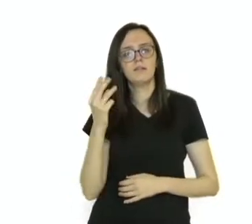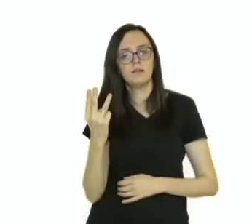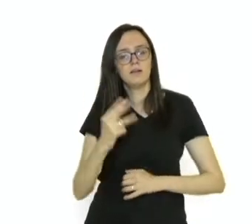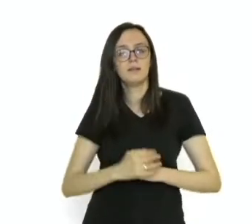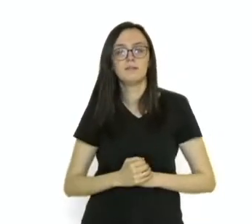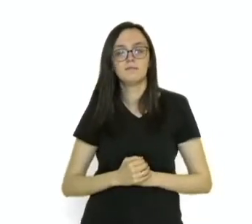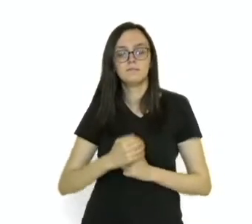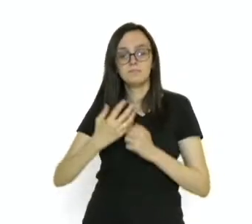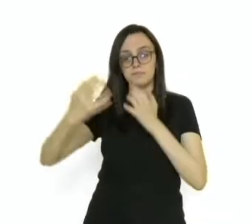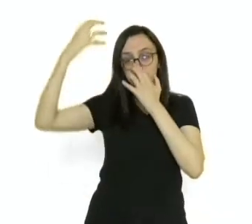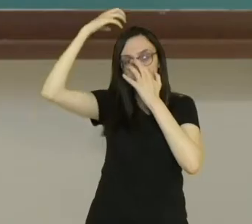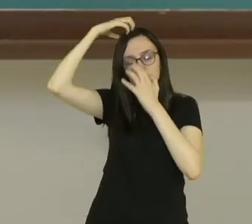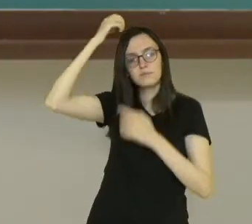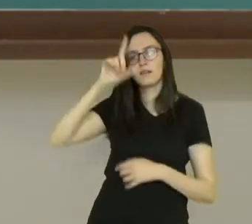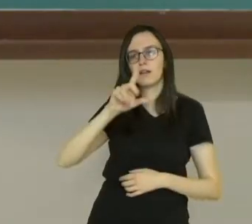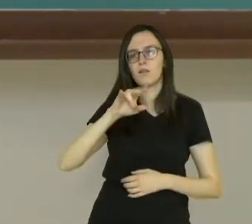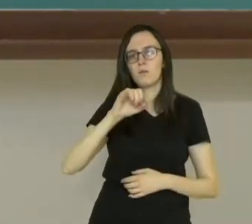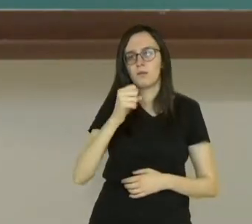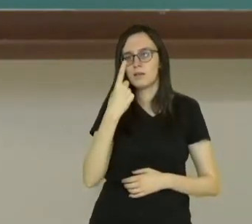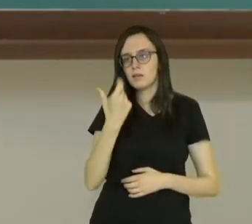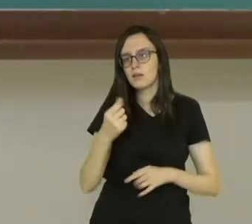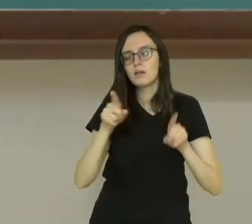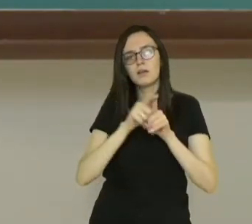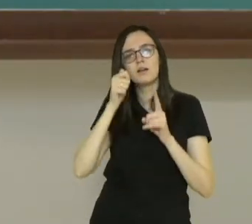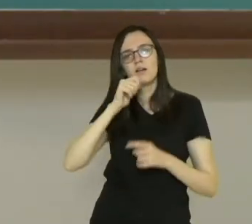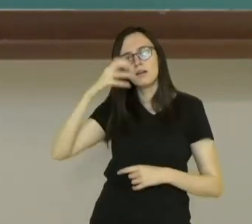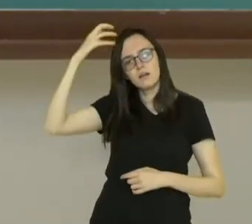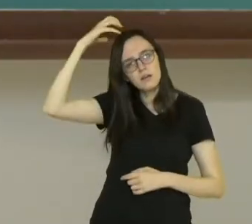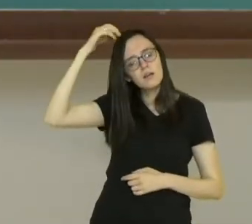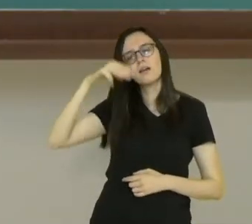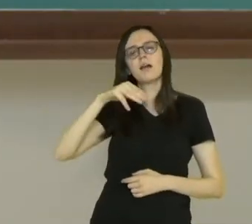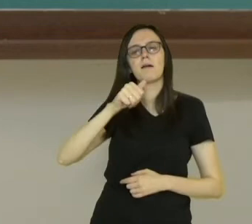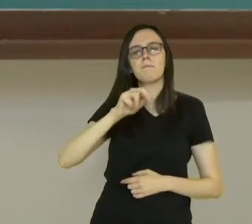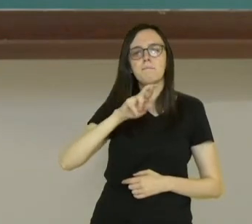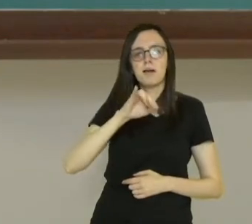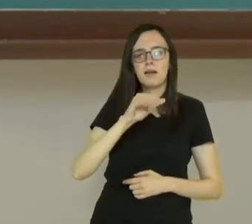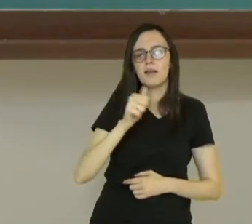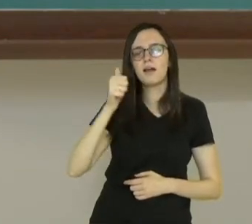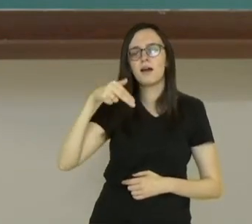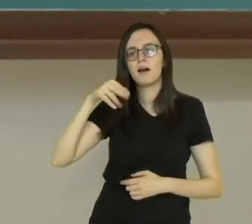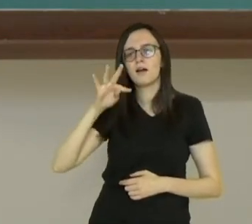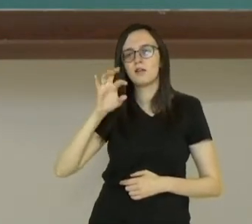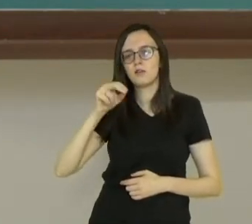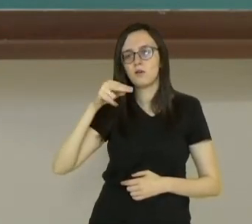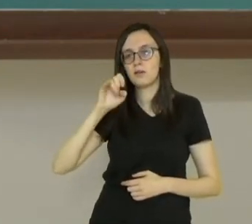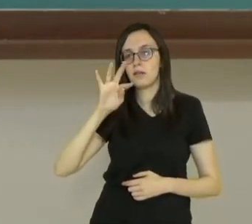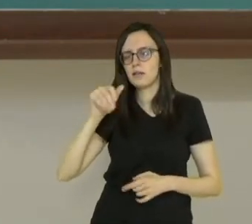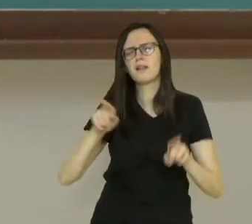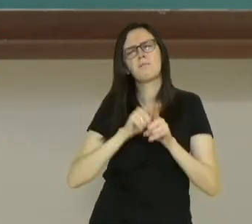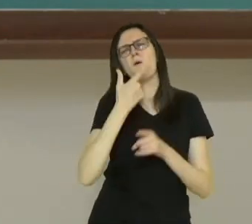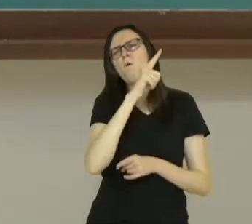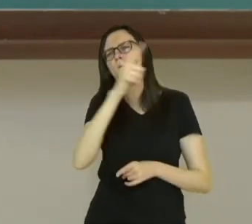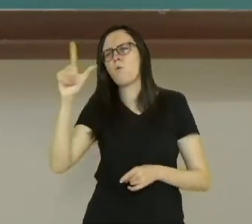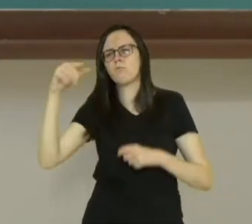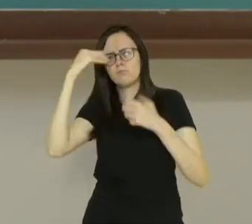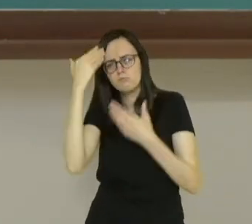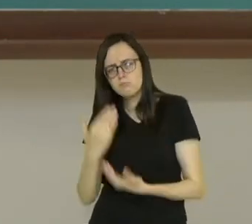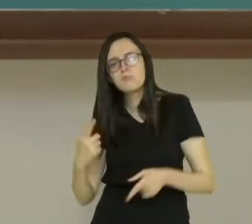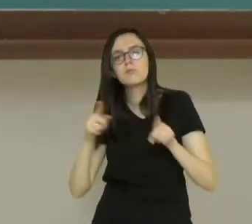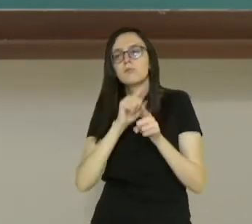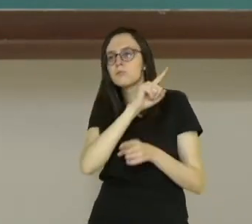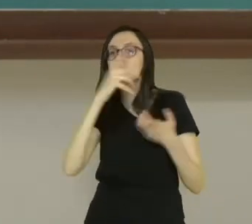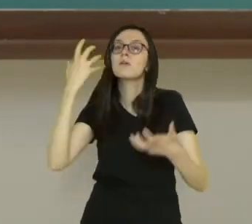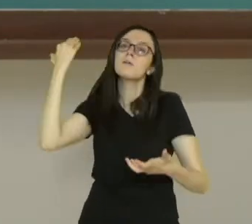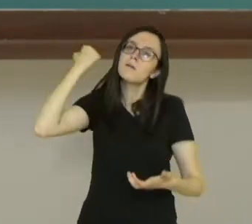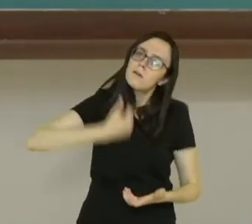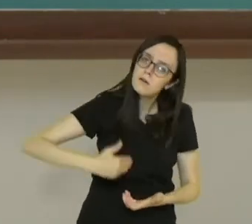o rei Luís XVI e a sua rainha Maria Antonieta. Não só isso, como vários outros nobres vão também